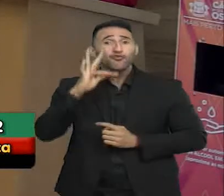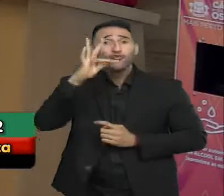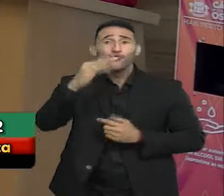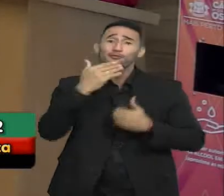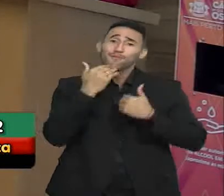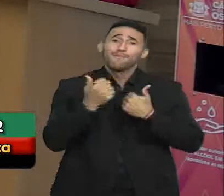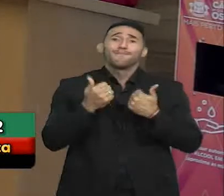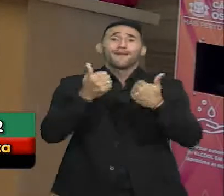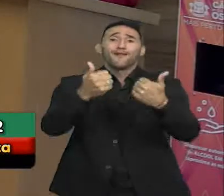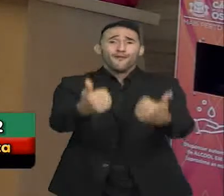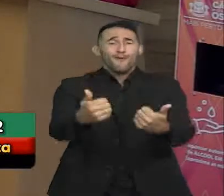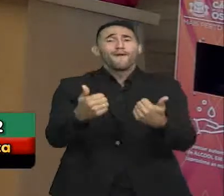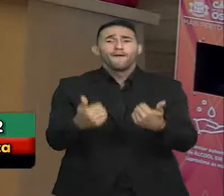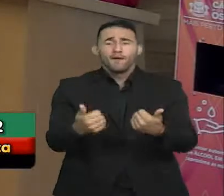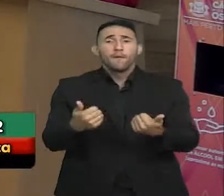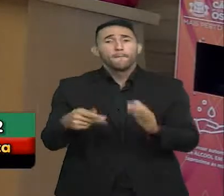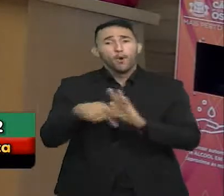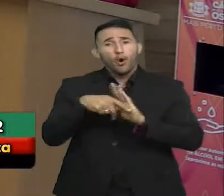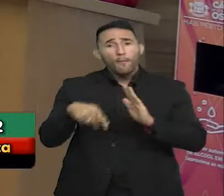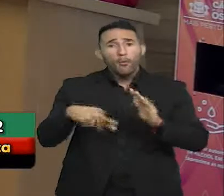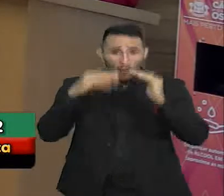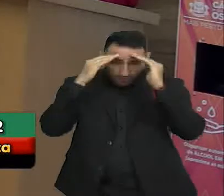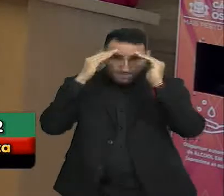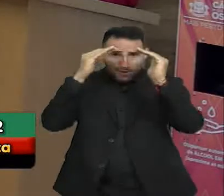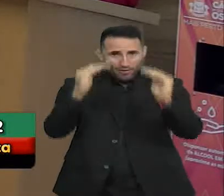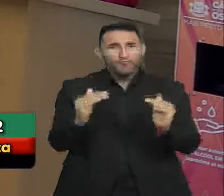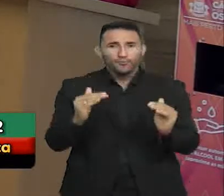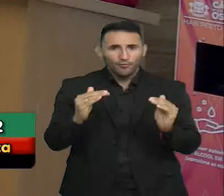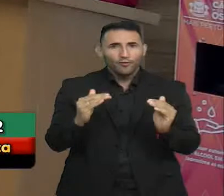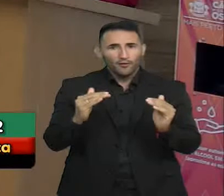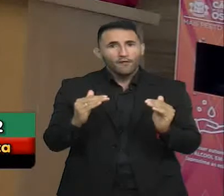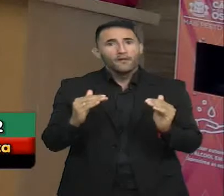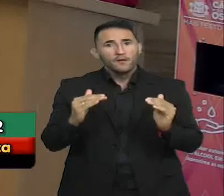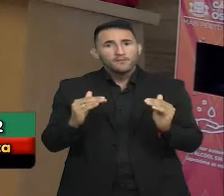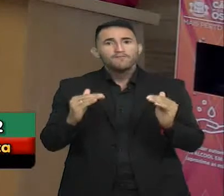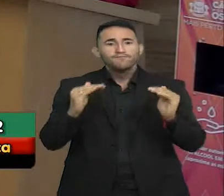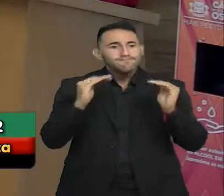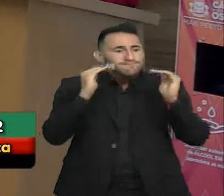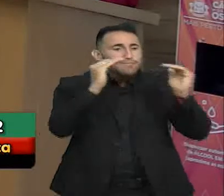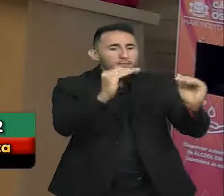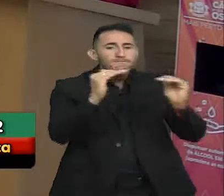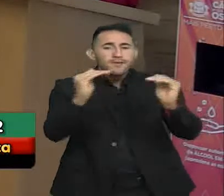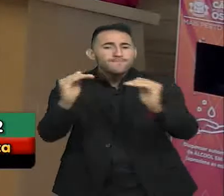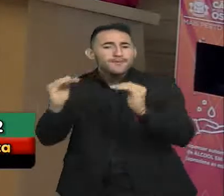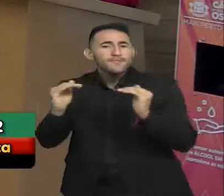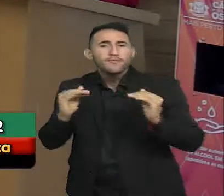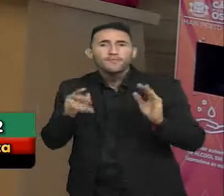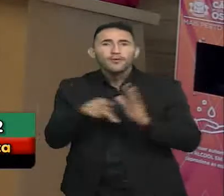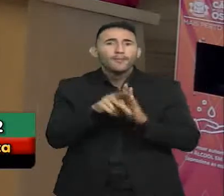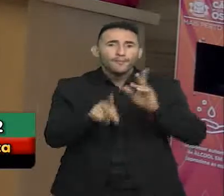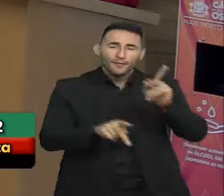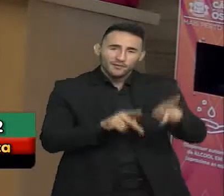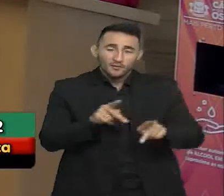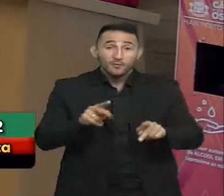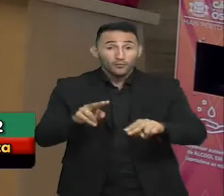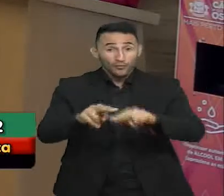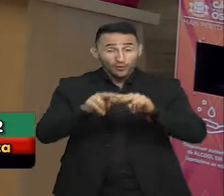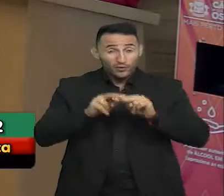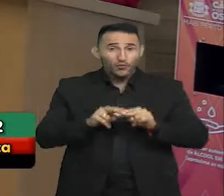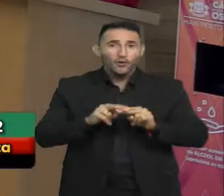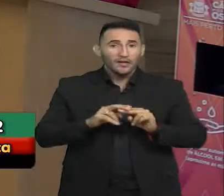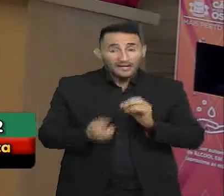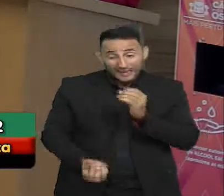melhores, em respeito, e de respeito para essa população. Então, fazer